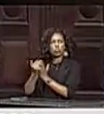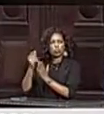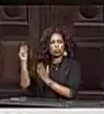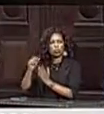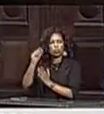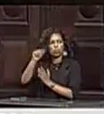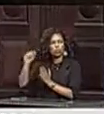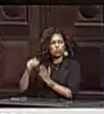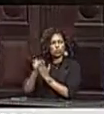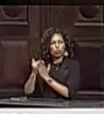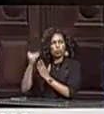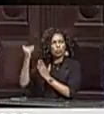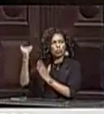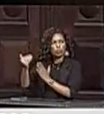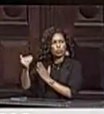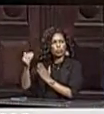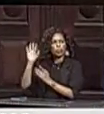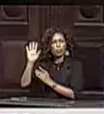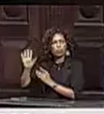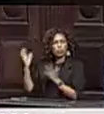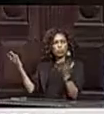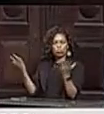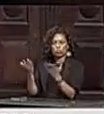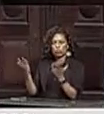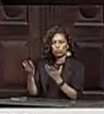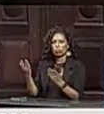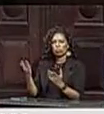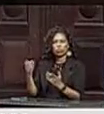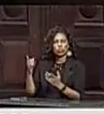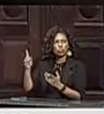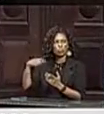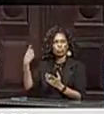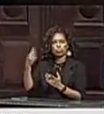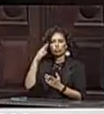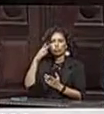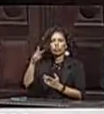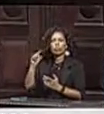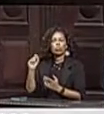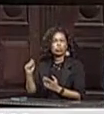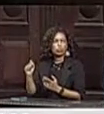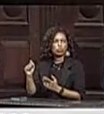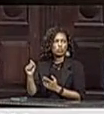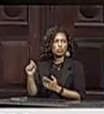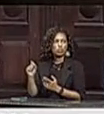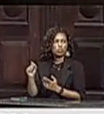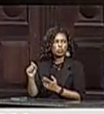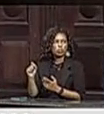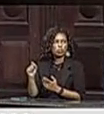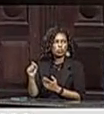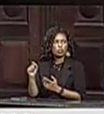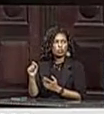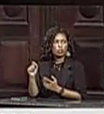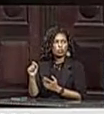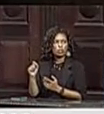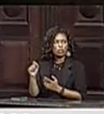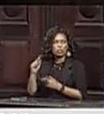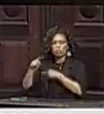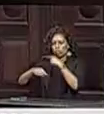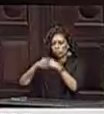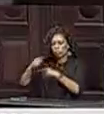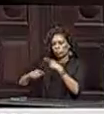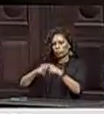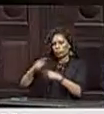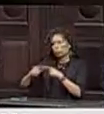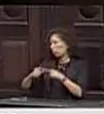Obviamente, já estamos vendo o que fez o governo federal depois da famigerada reforma